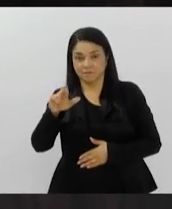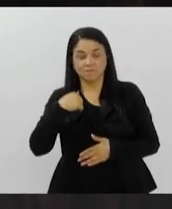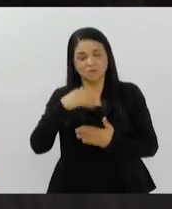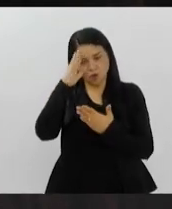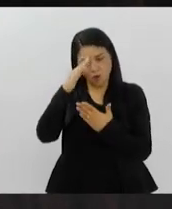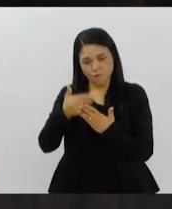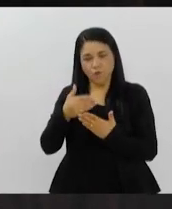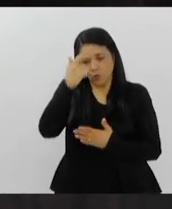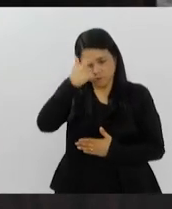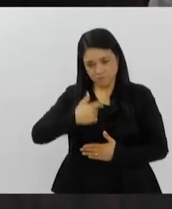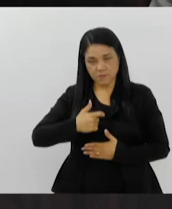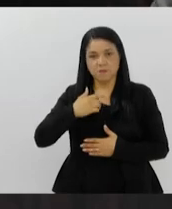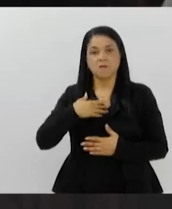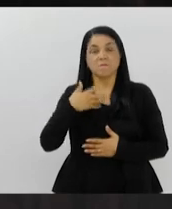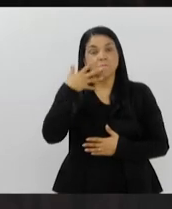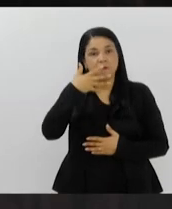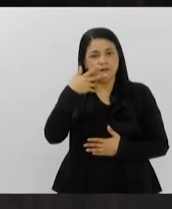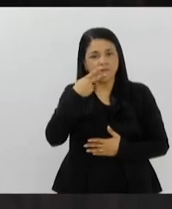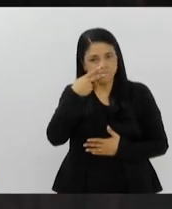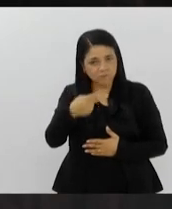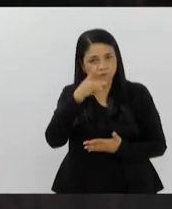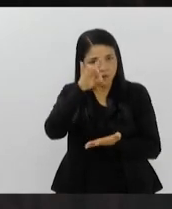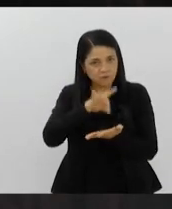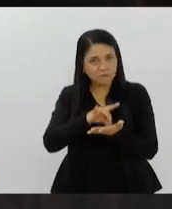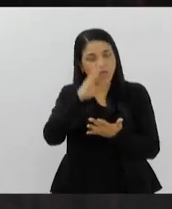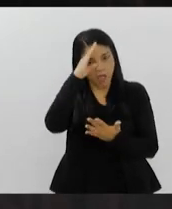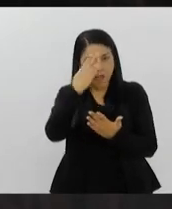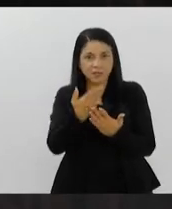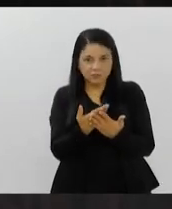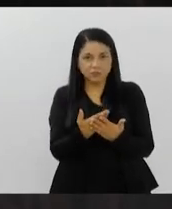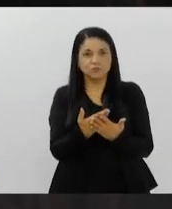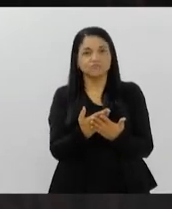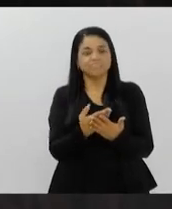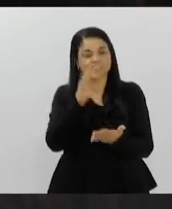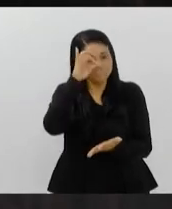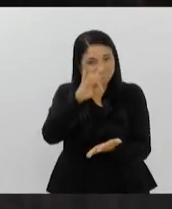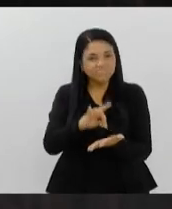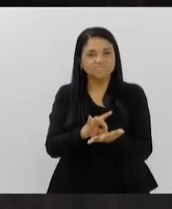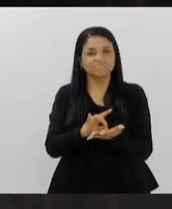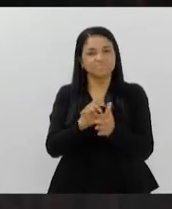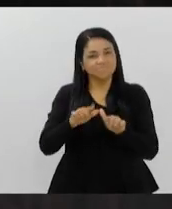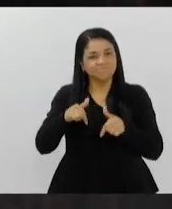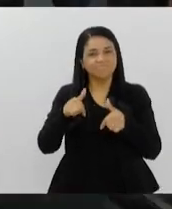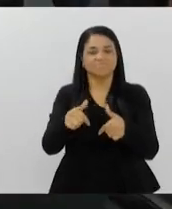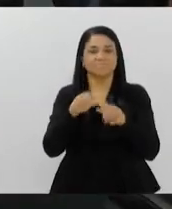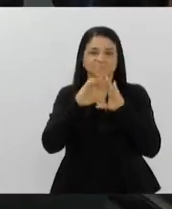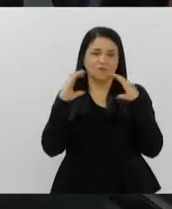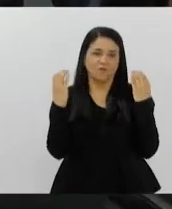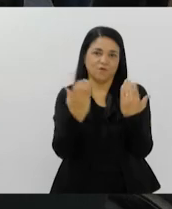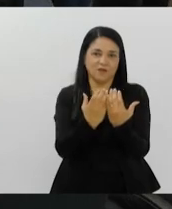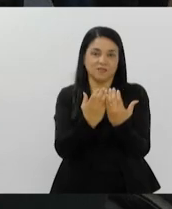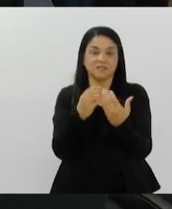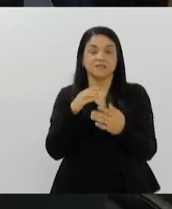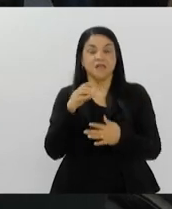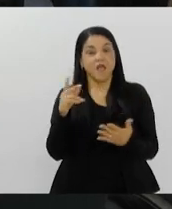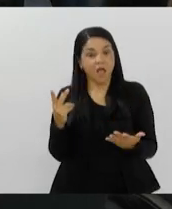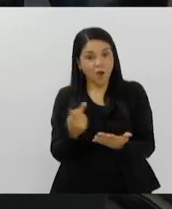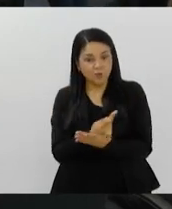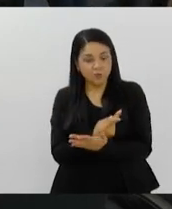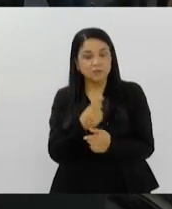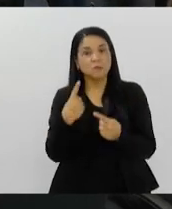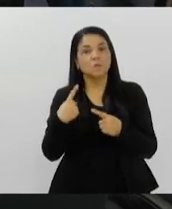minha pessoa, acreditou, e a gente vai fazer de verdade. Isso só está acontecendo por conta de cada